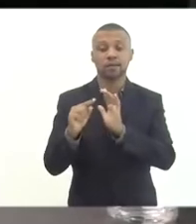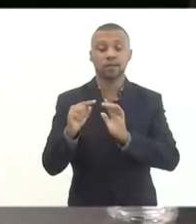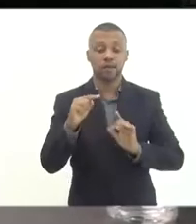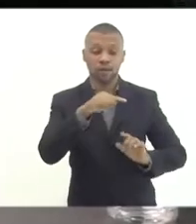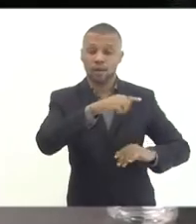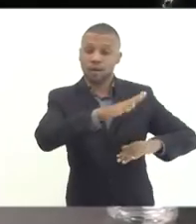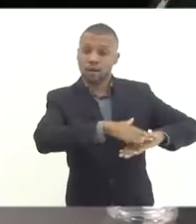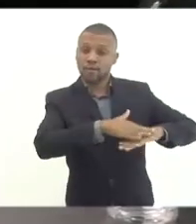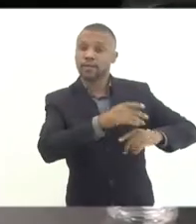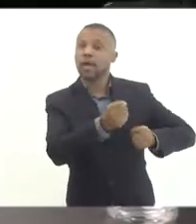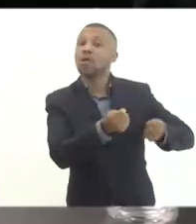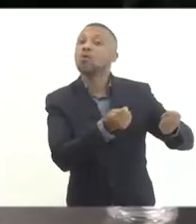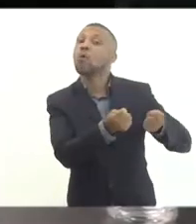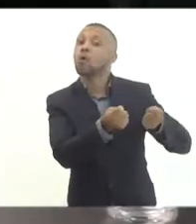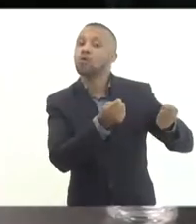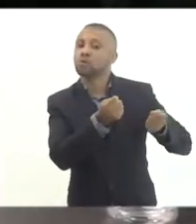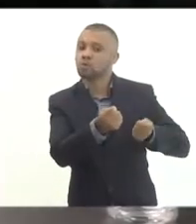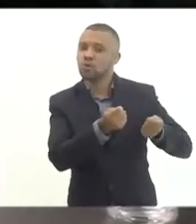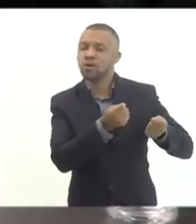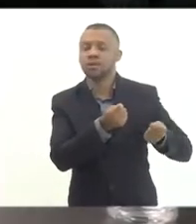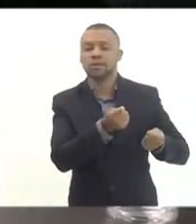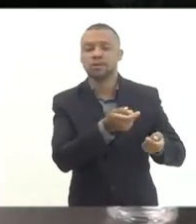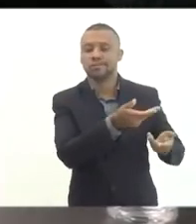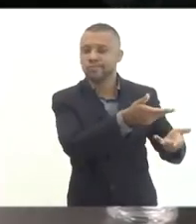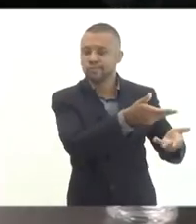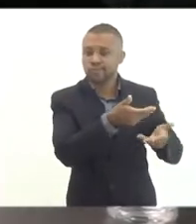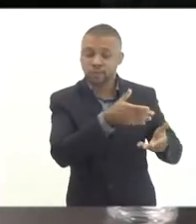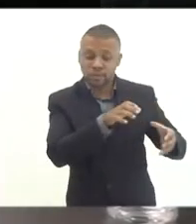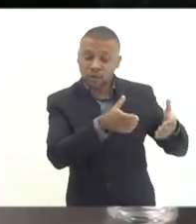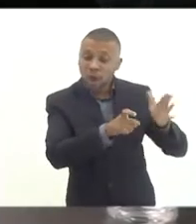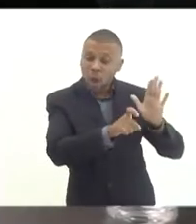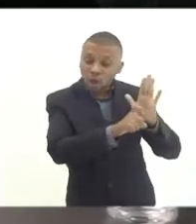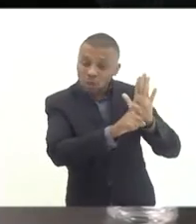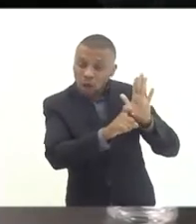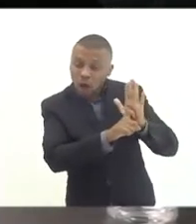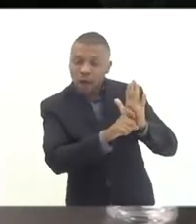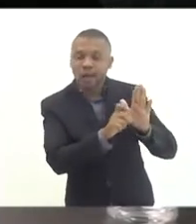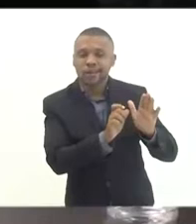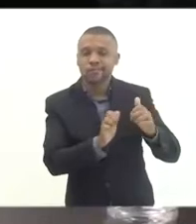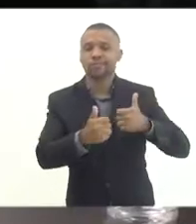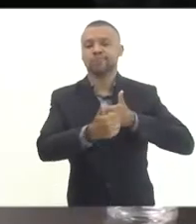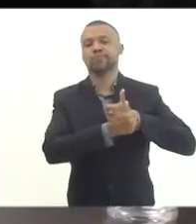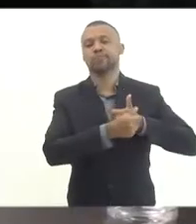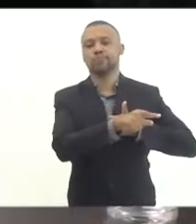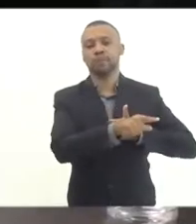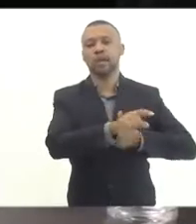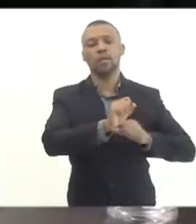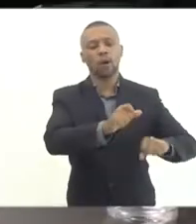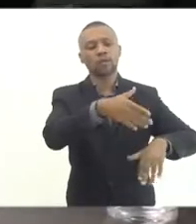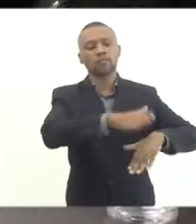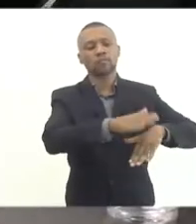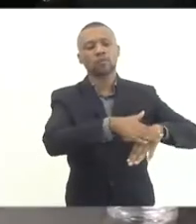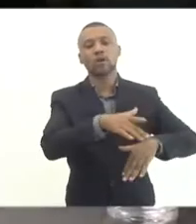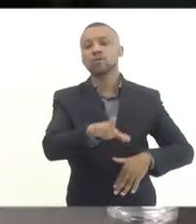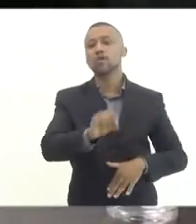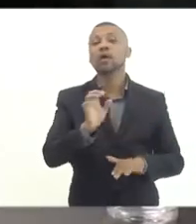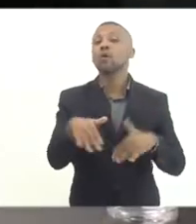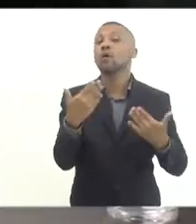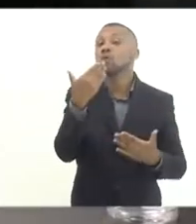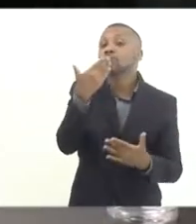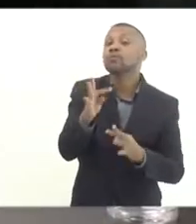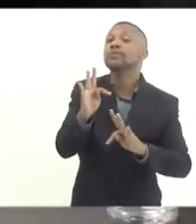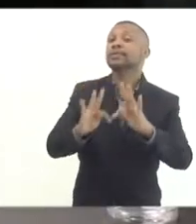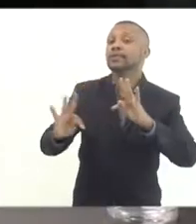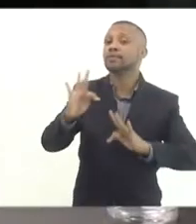Controle trazendo protagonismo dessa população ele possa escolher qual é a abordagem que ele quer